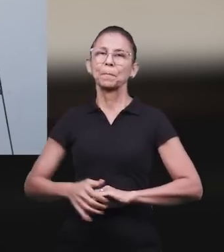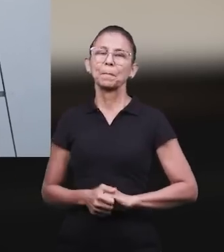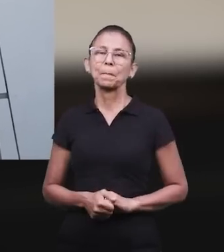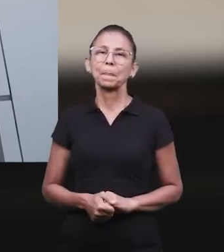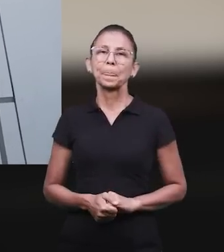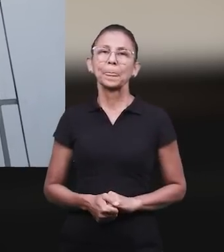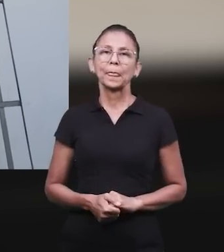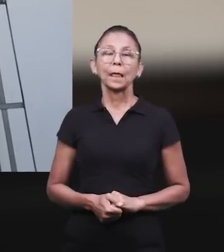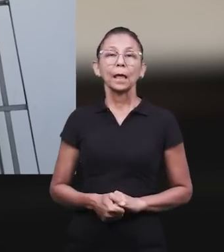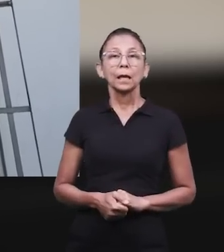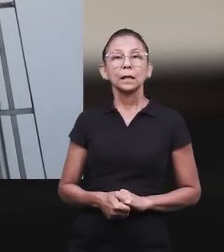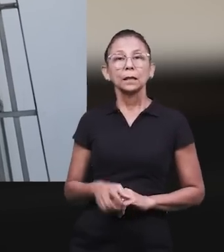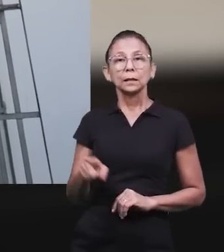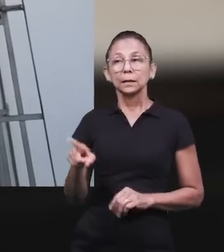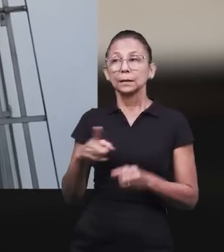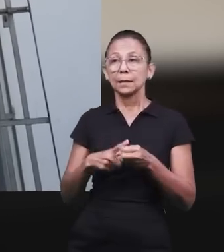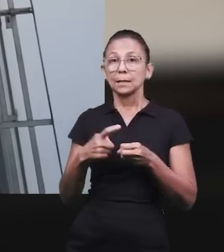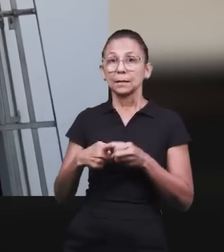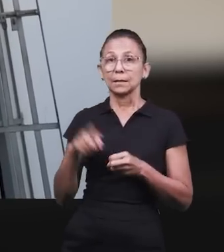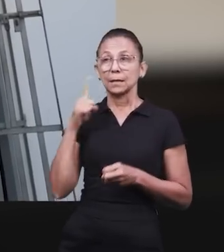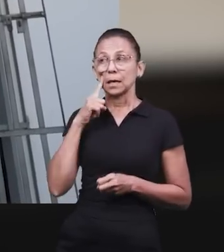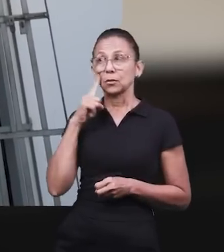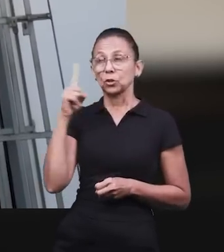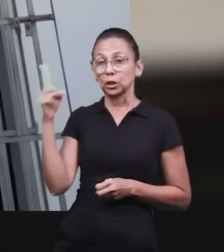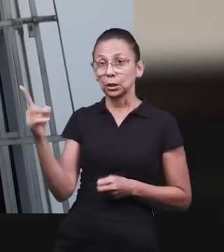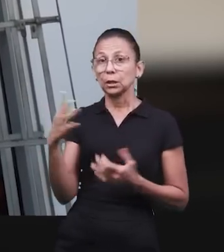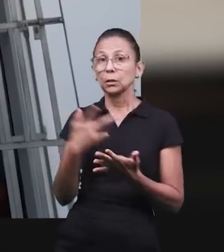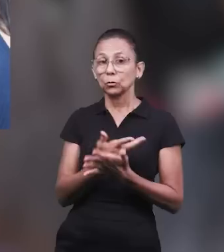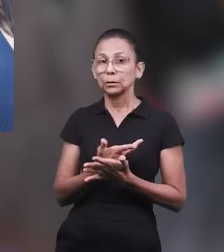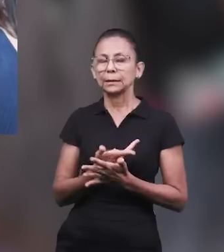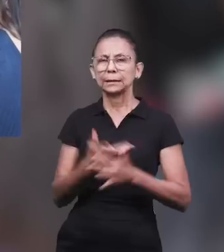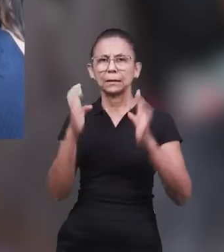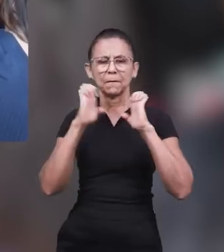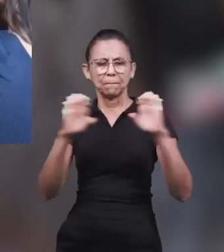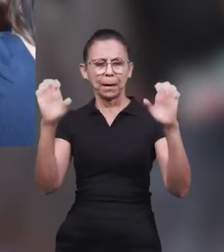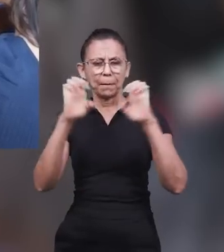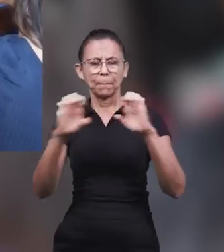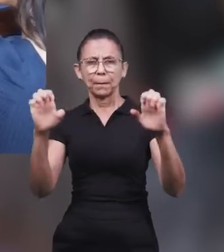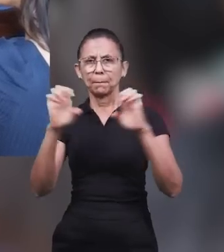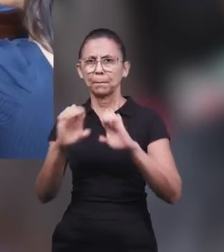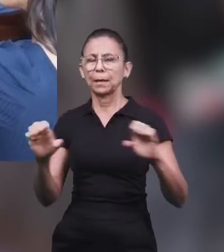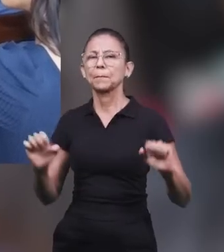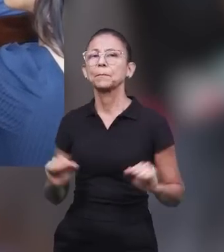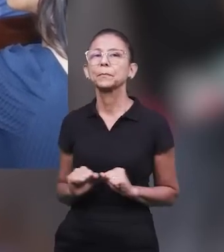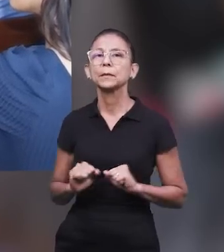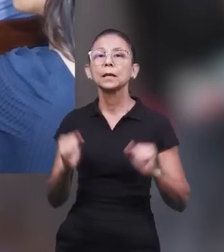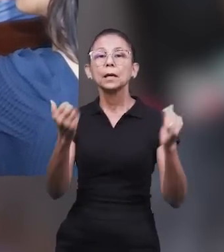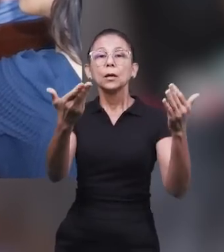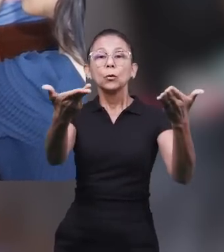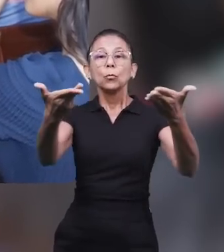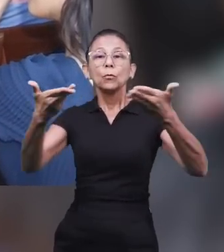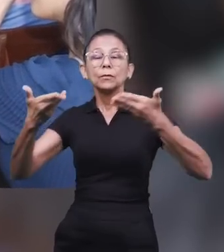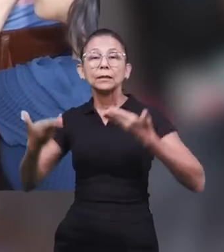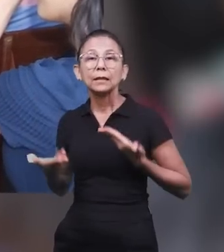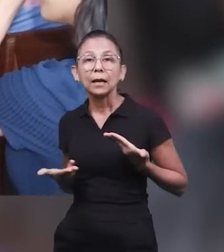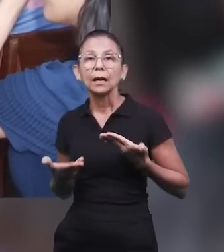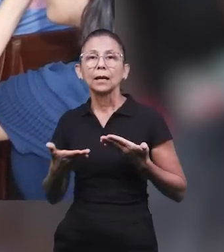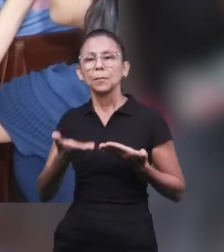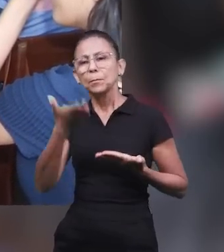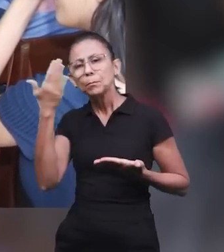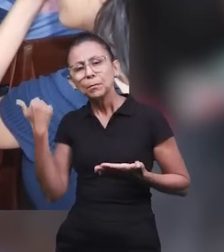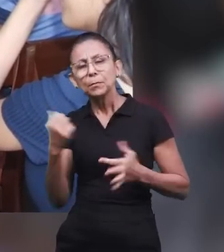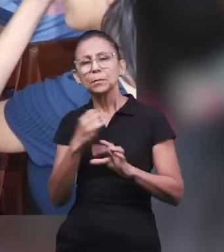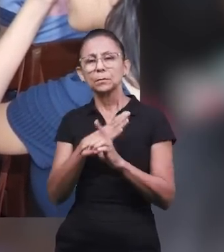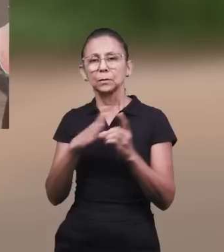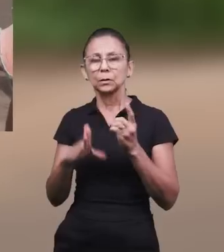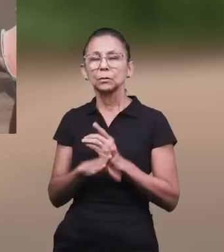São José do Ribamar, houve uma grande ação evangelística desse mesmo trabalho para convidar a população para um culto especial